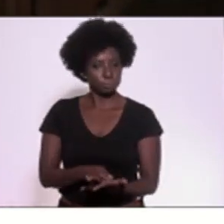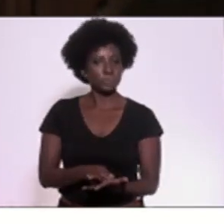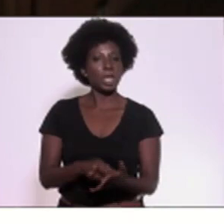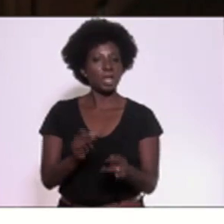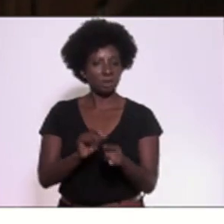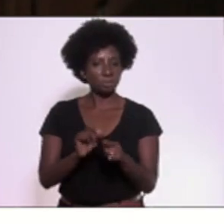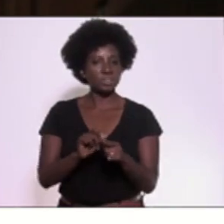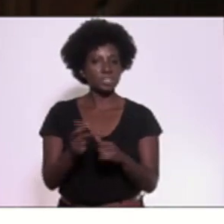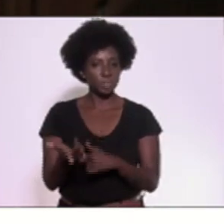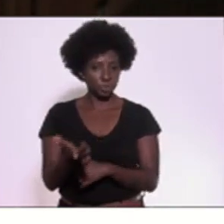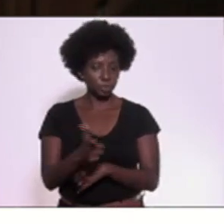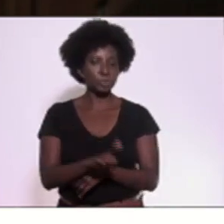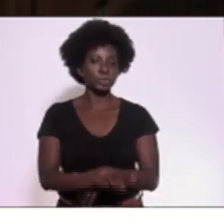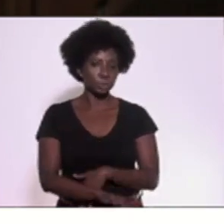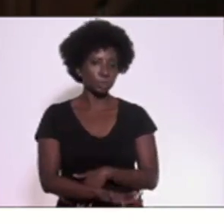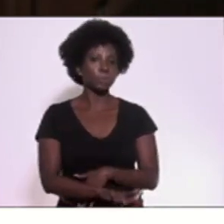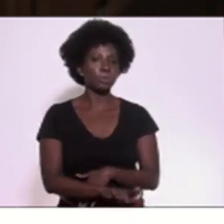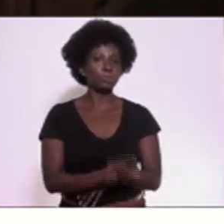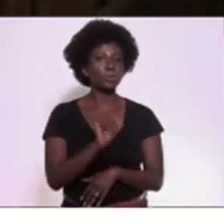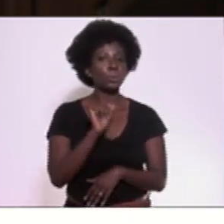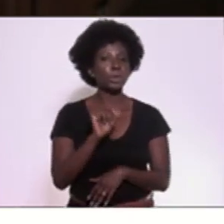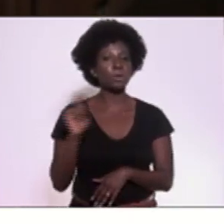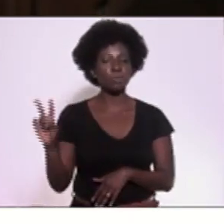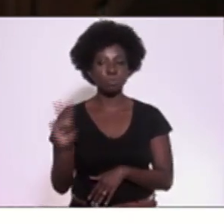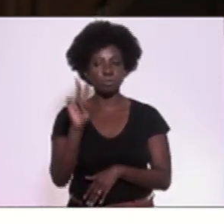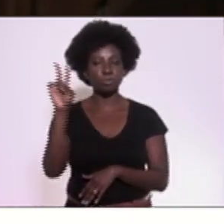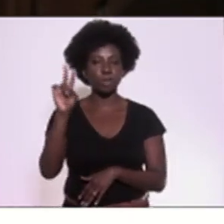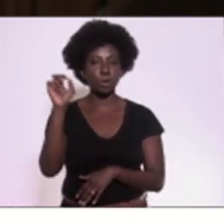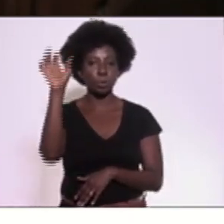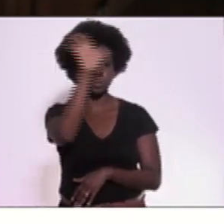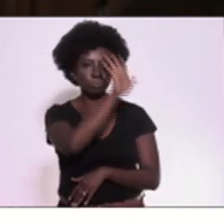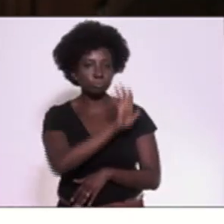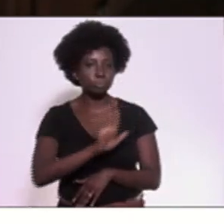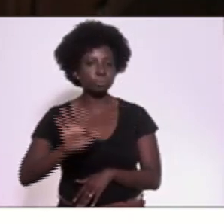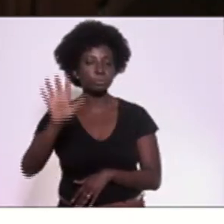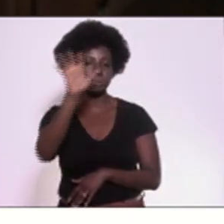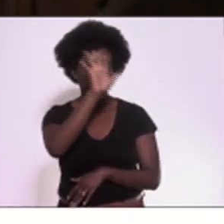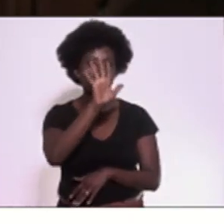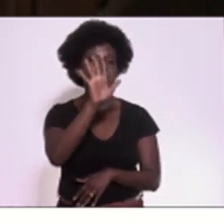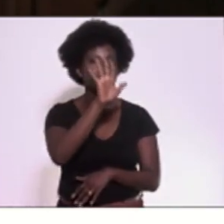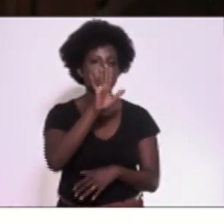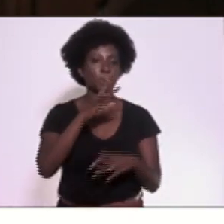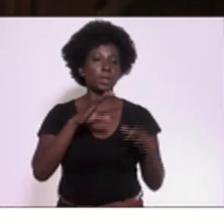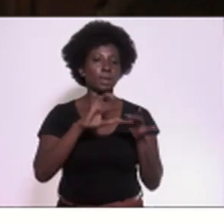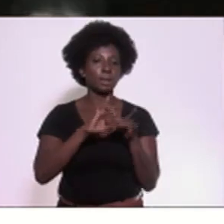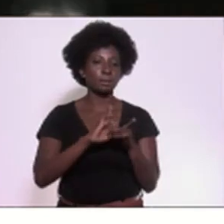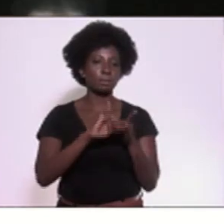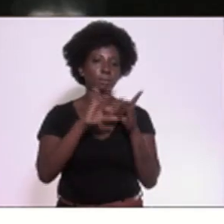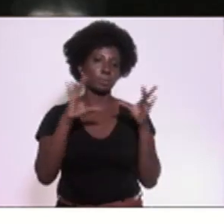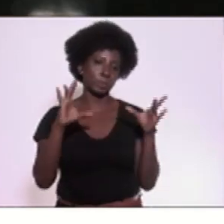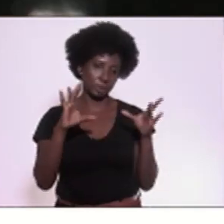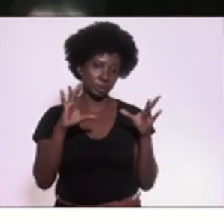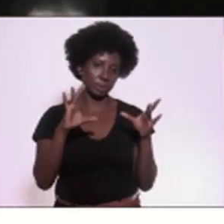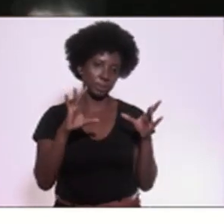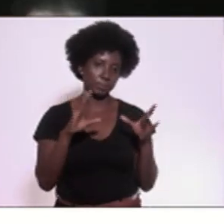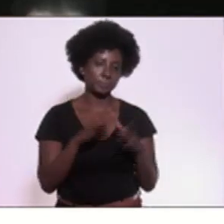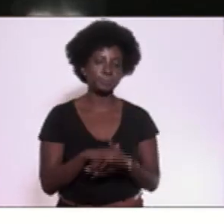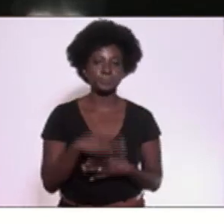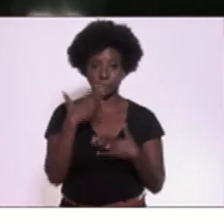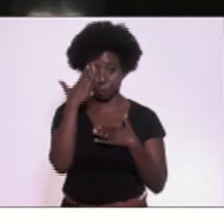que Carlos Nelson Coutinho chamou de valor universal, que é a democracia. Muito obrigado. Muito obrigada, deputado Waldeck